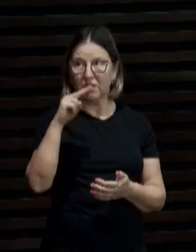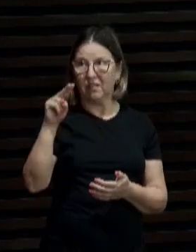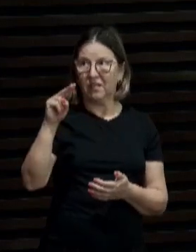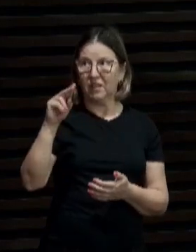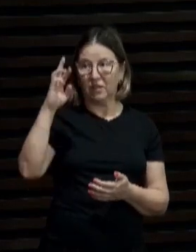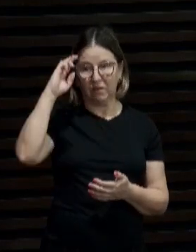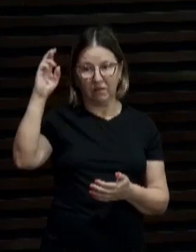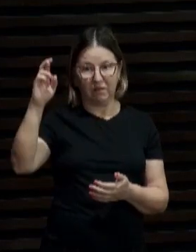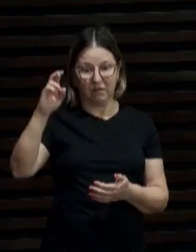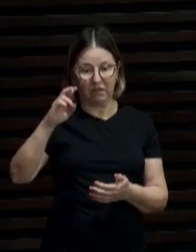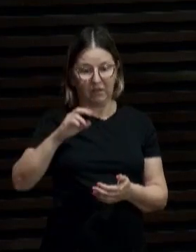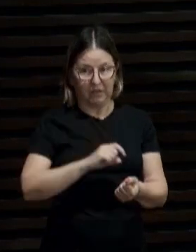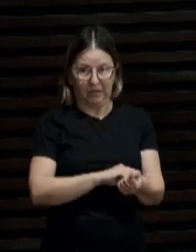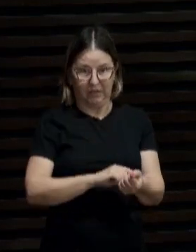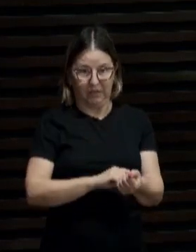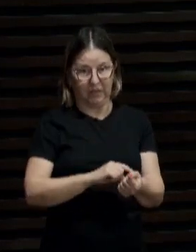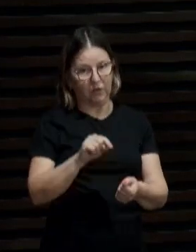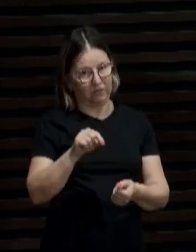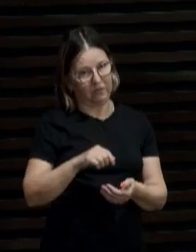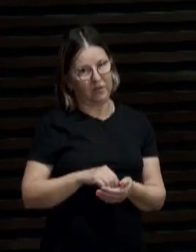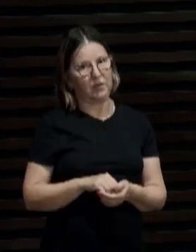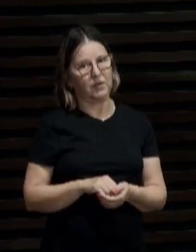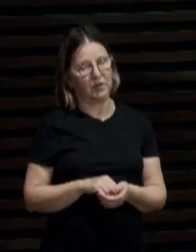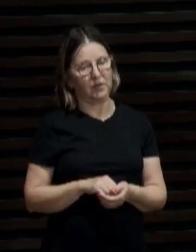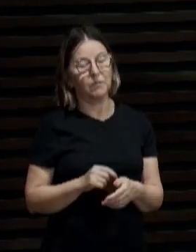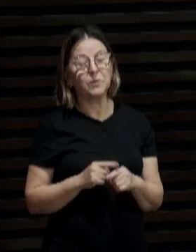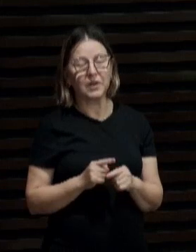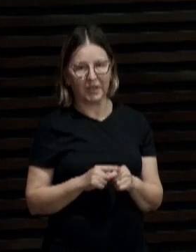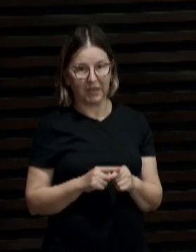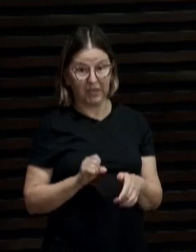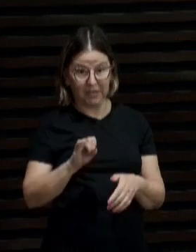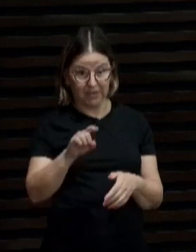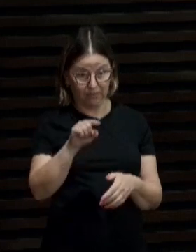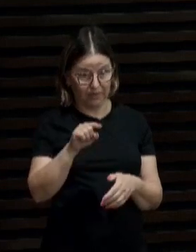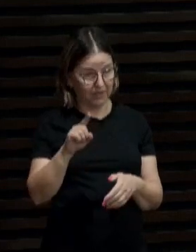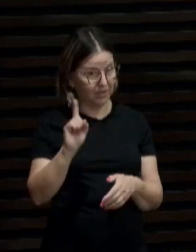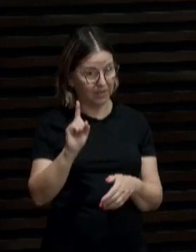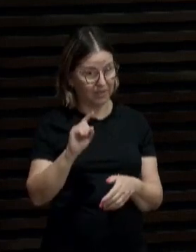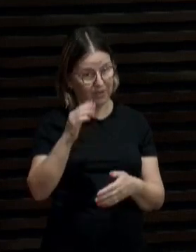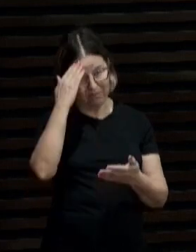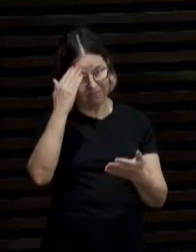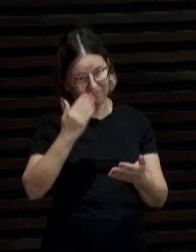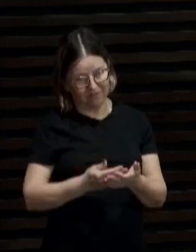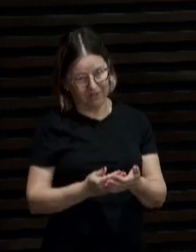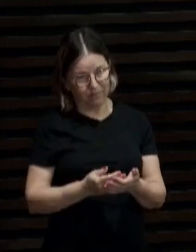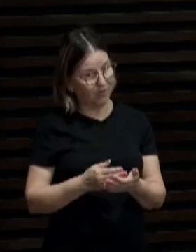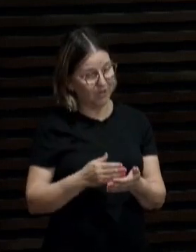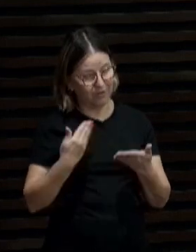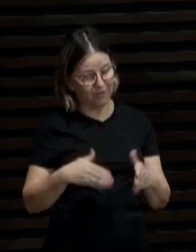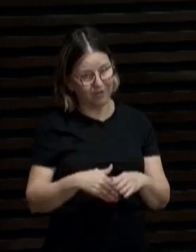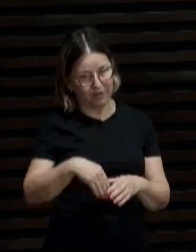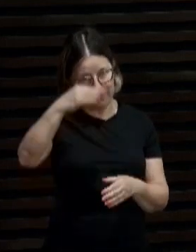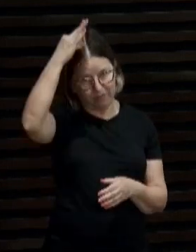novo, o Evangelho ele não chegou até o seu coração, você está em guerra contra